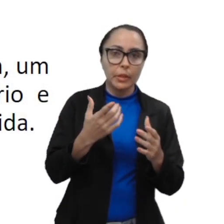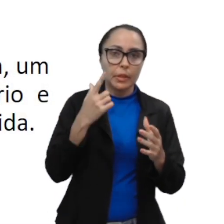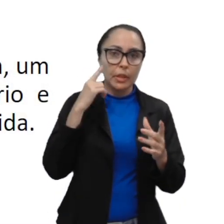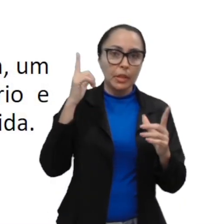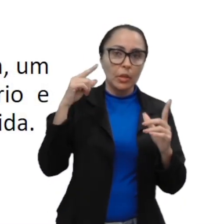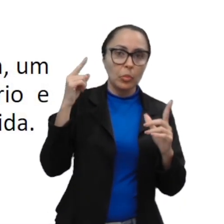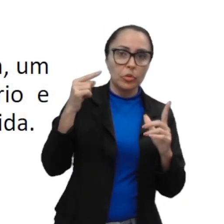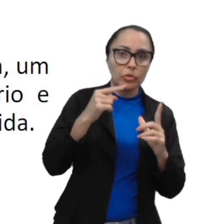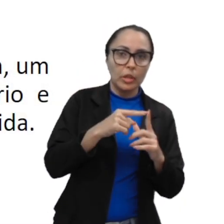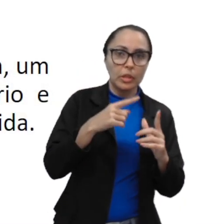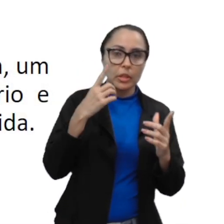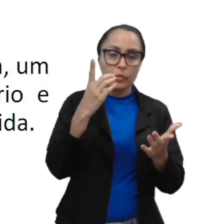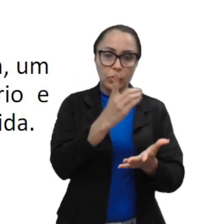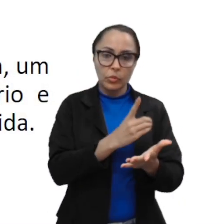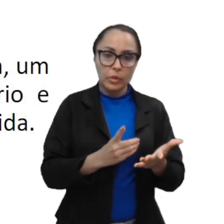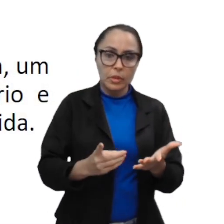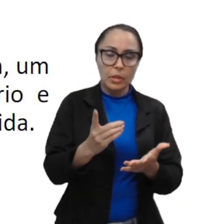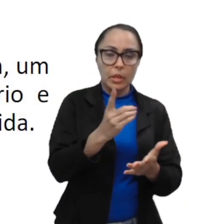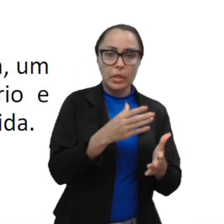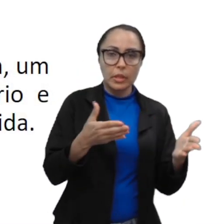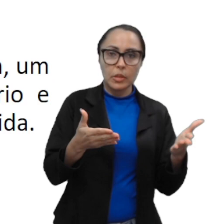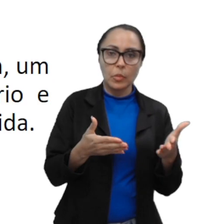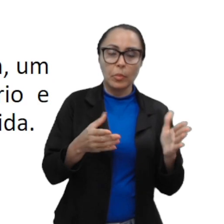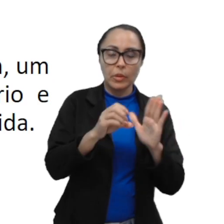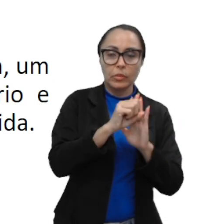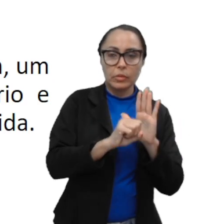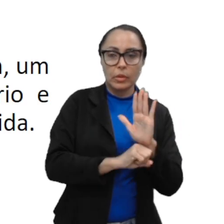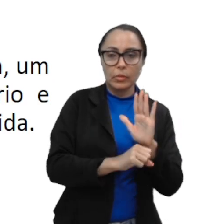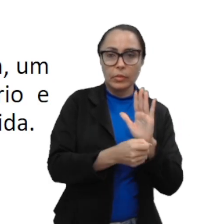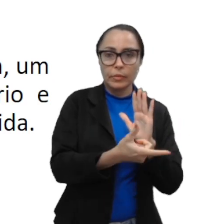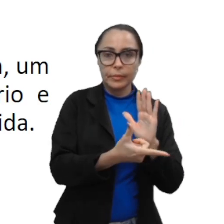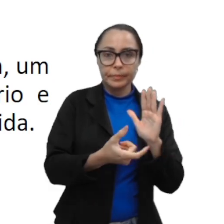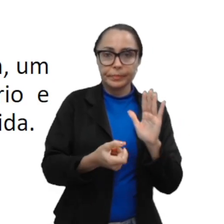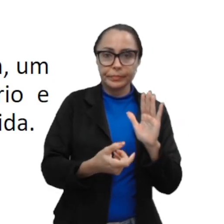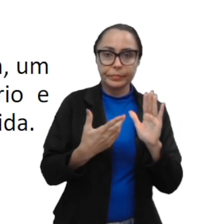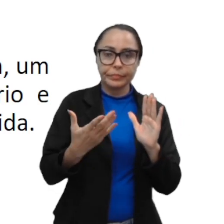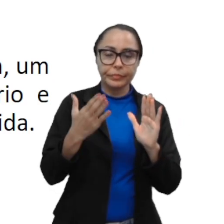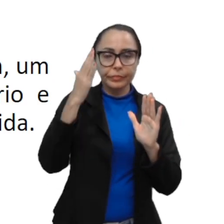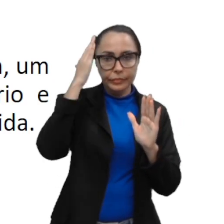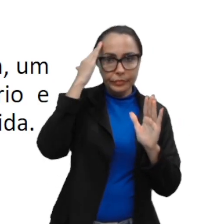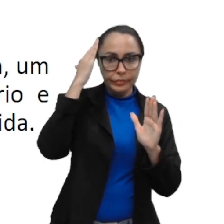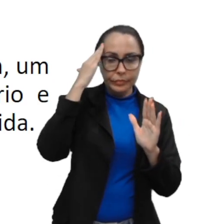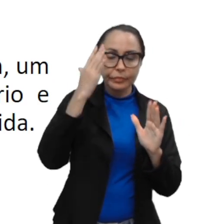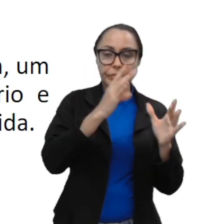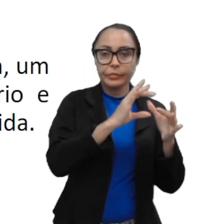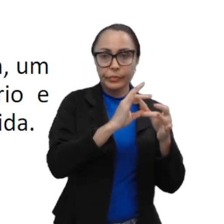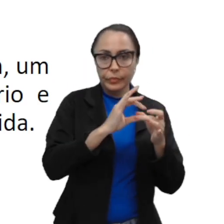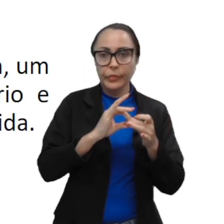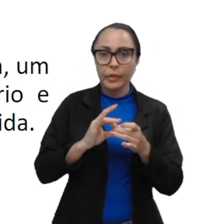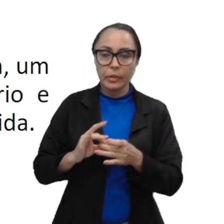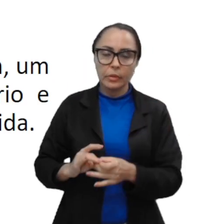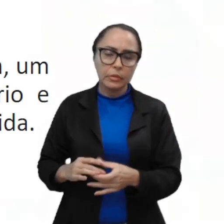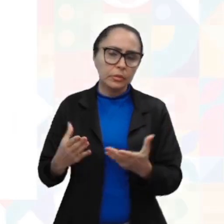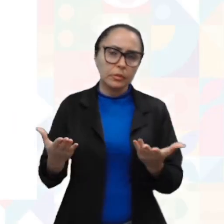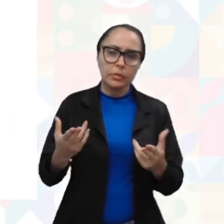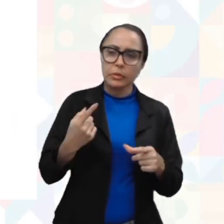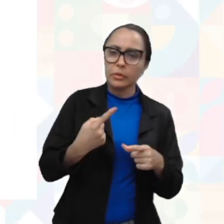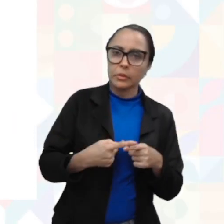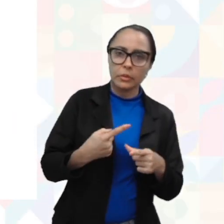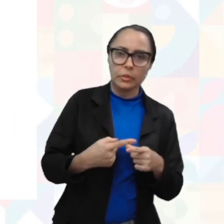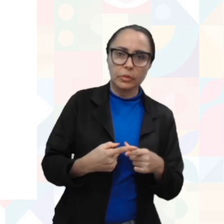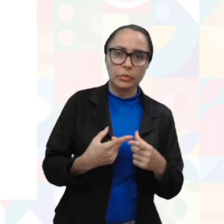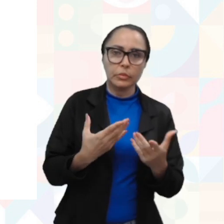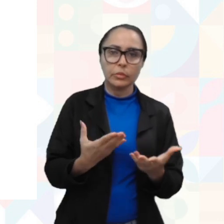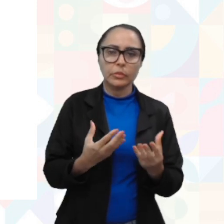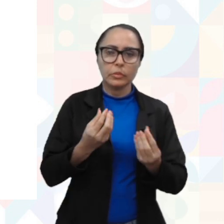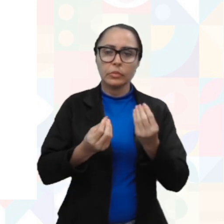do design nesse momento do século XX. E a gente vai entender aqui o contexto, o porquê, como foi que isso